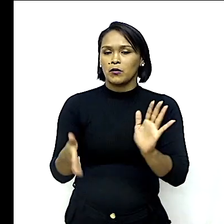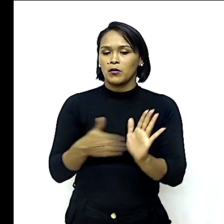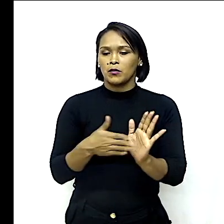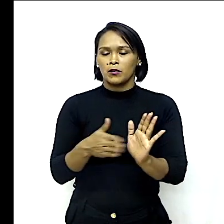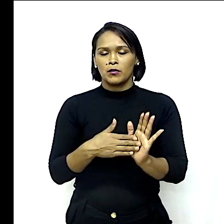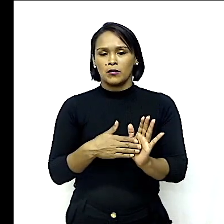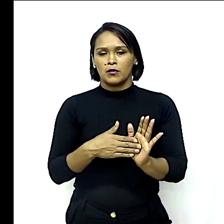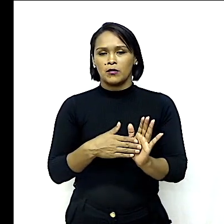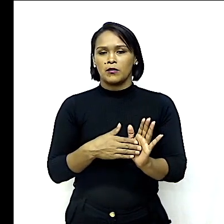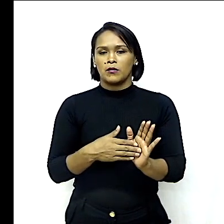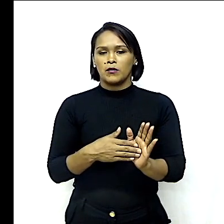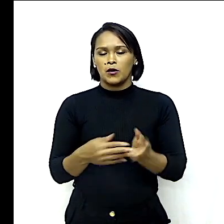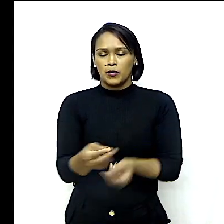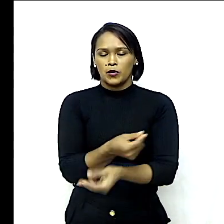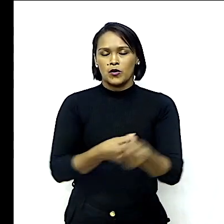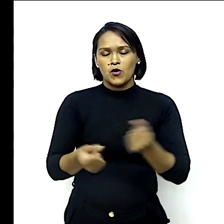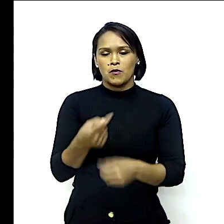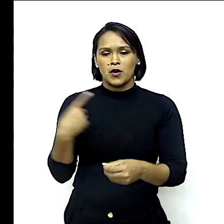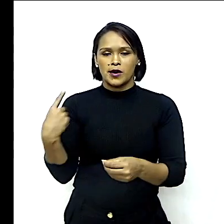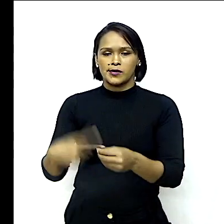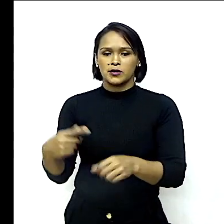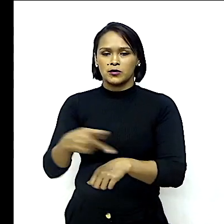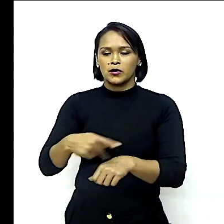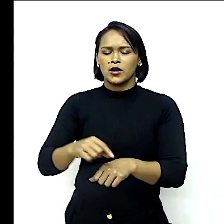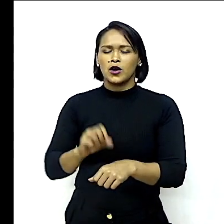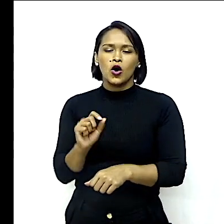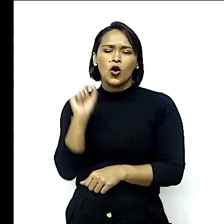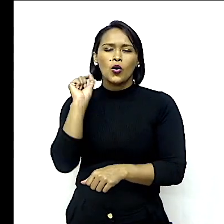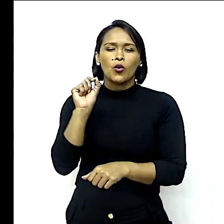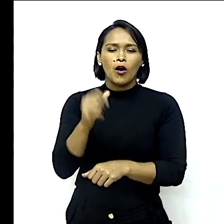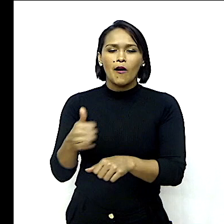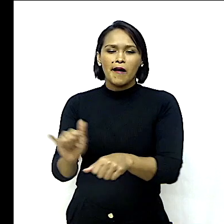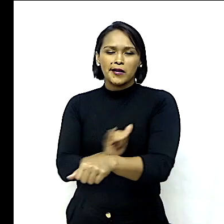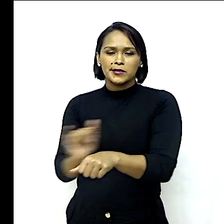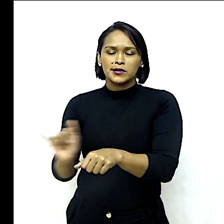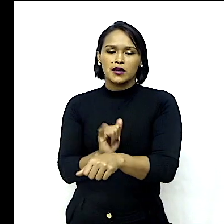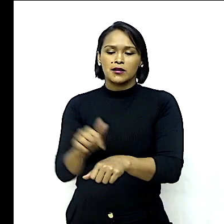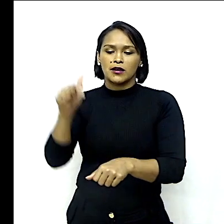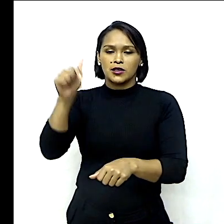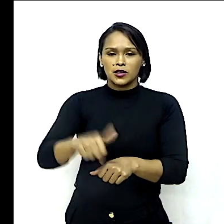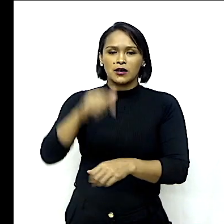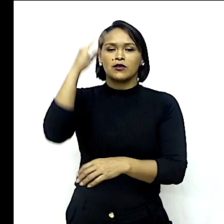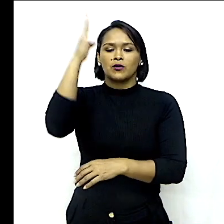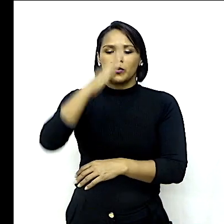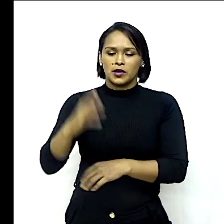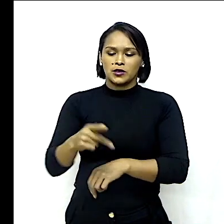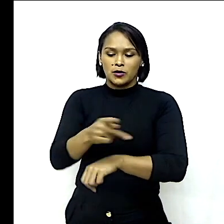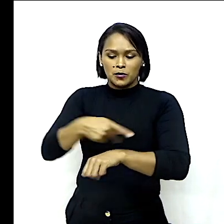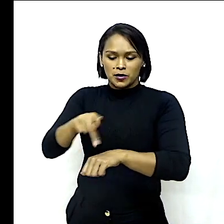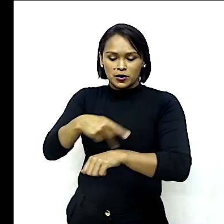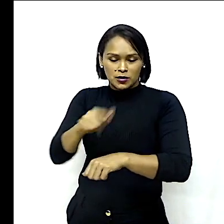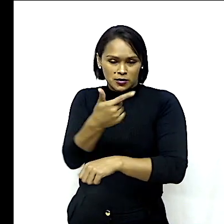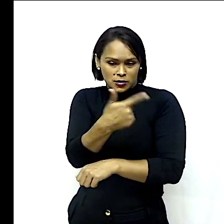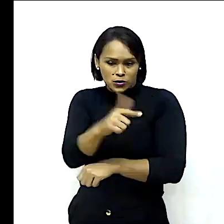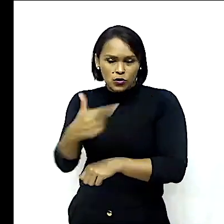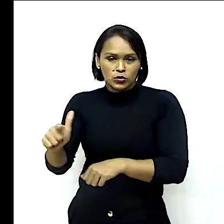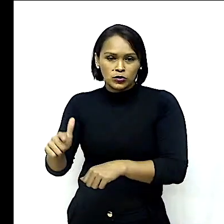próprio comércio Regional Qual é a estratégia da diplomacia brasileira para esses países